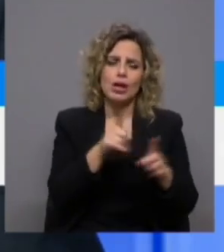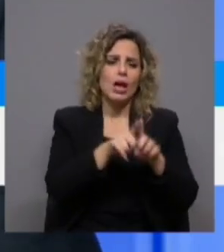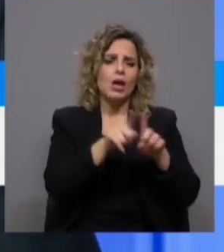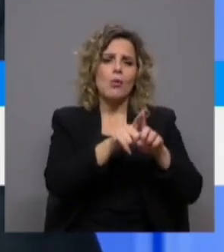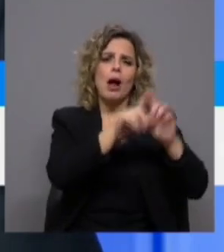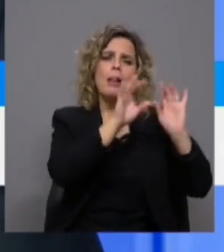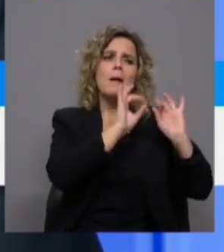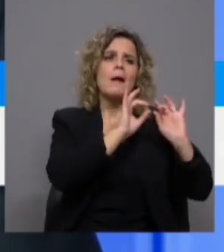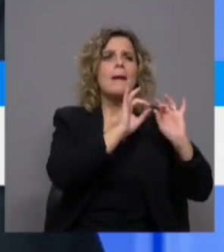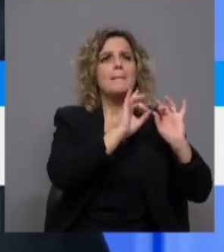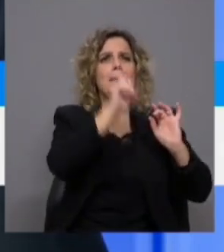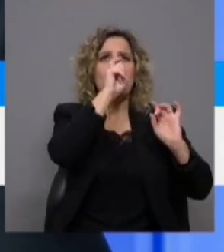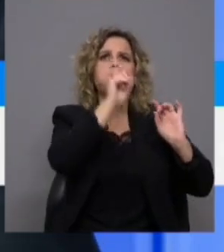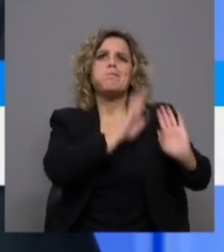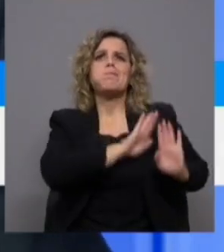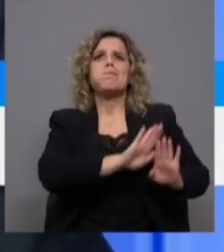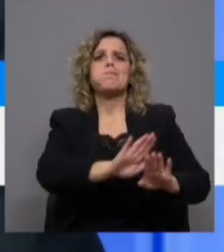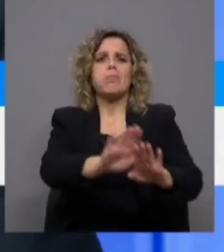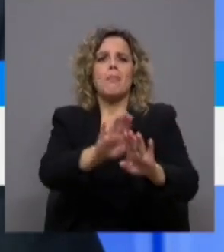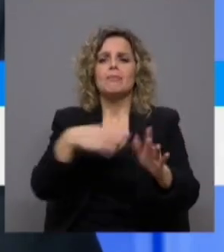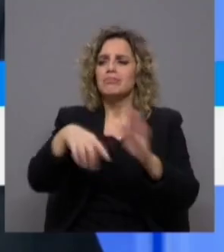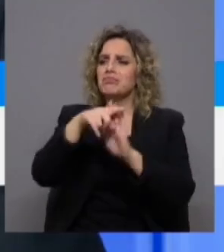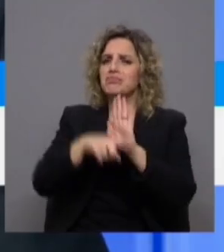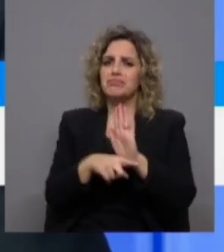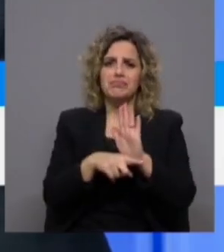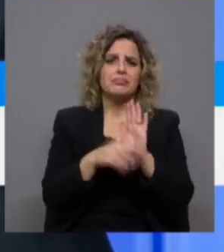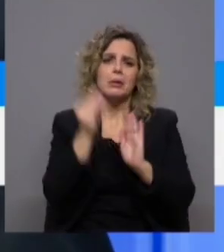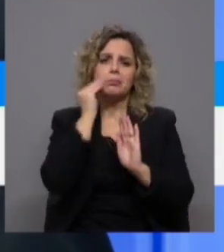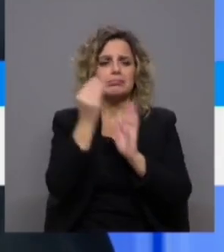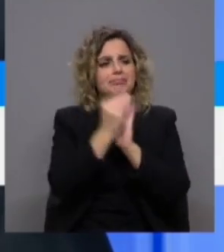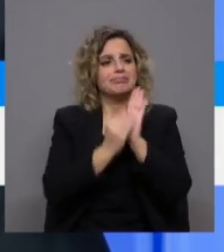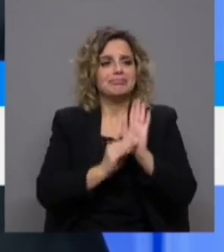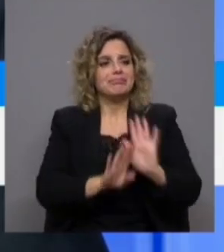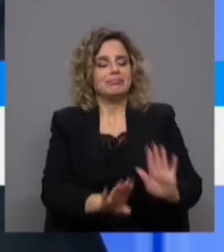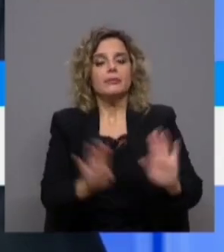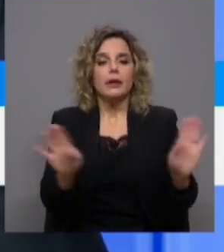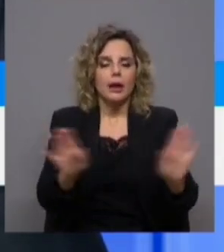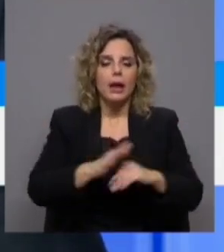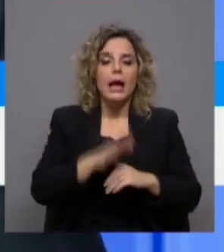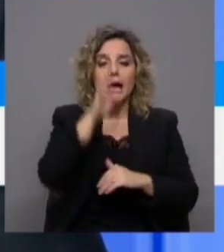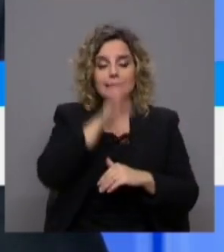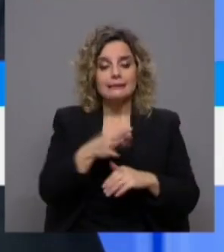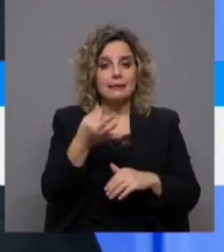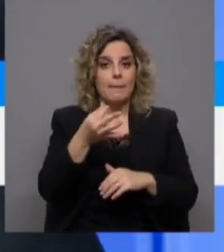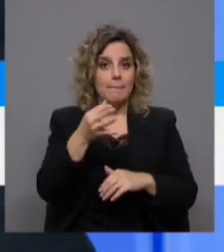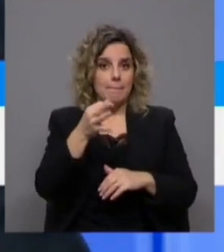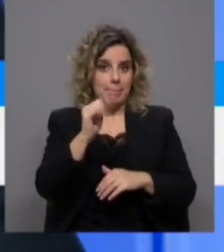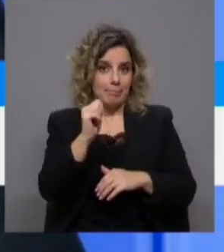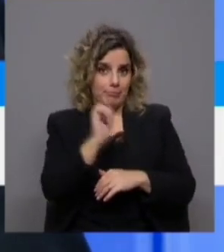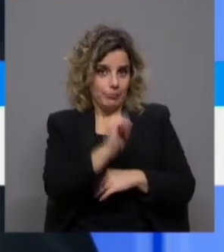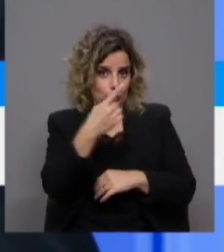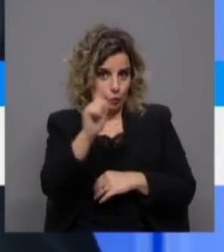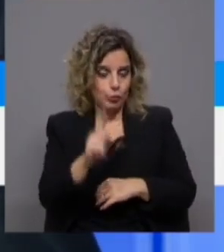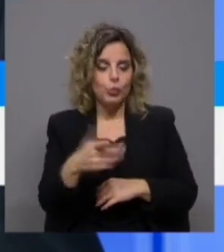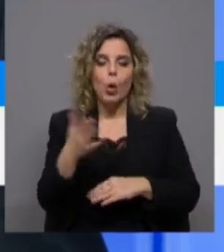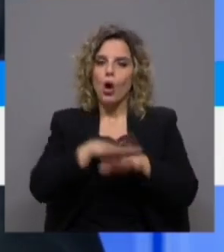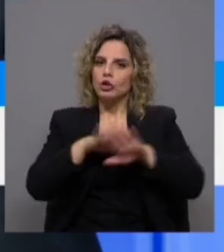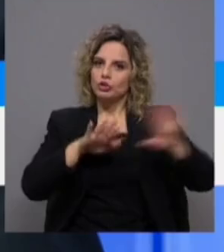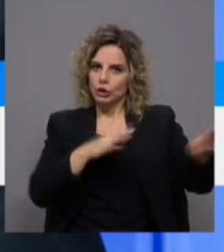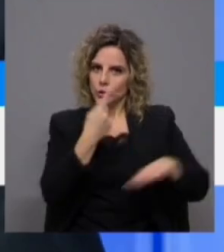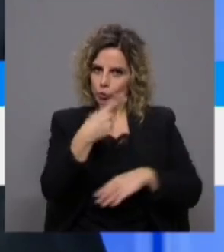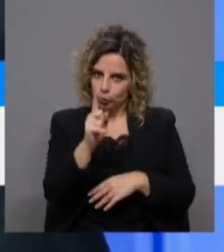visitante da das dívidas tem sido a norma se os partidos que não são socialistas na esquerda